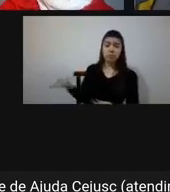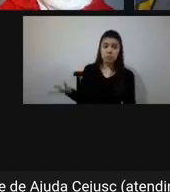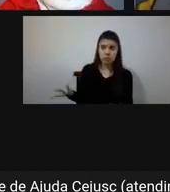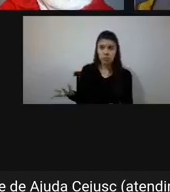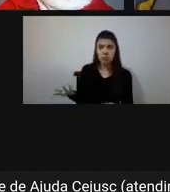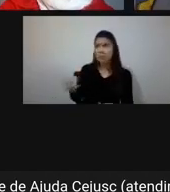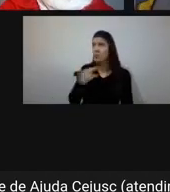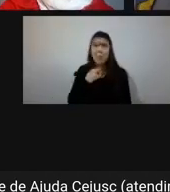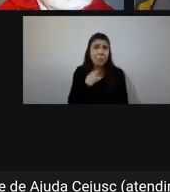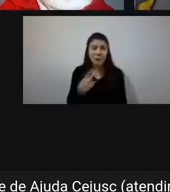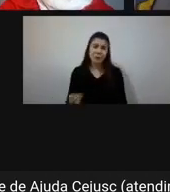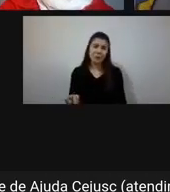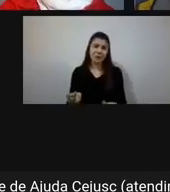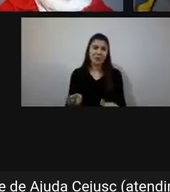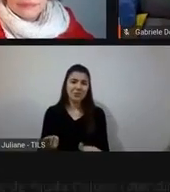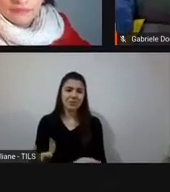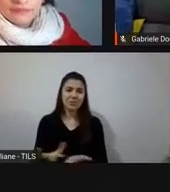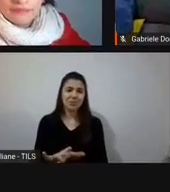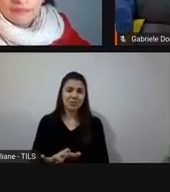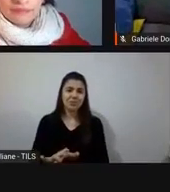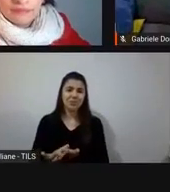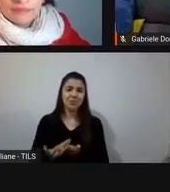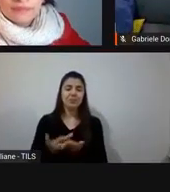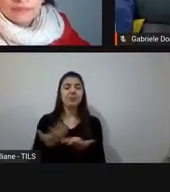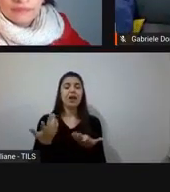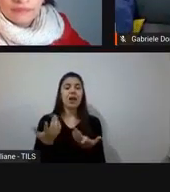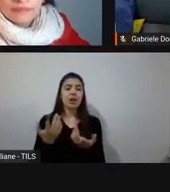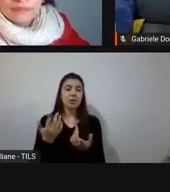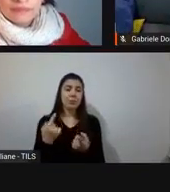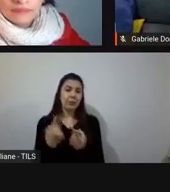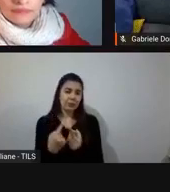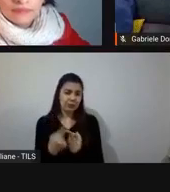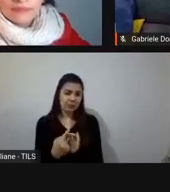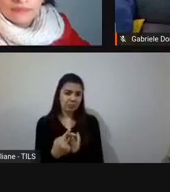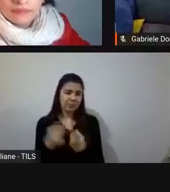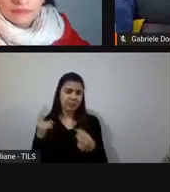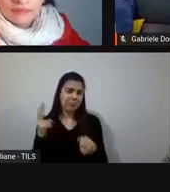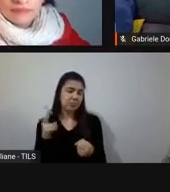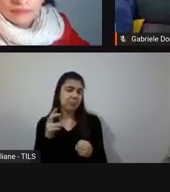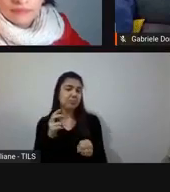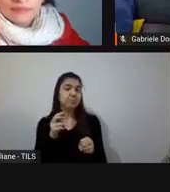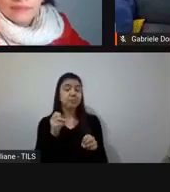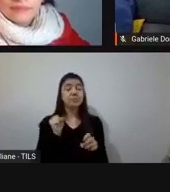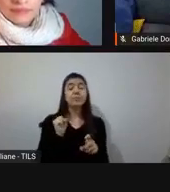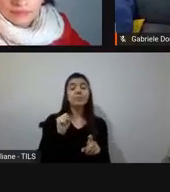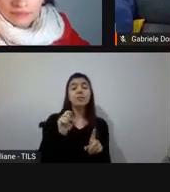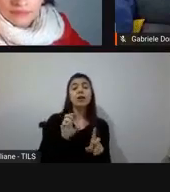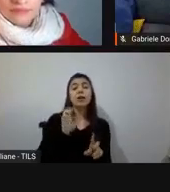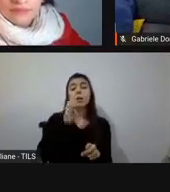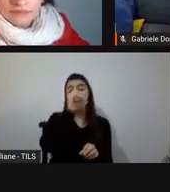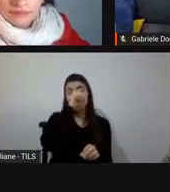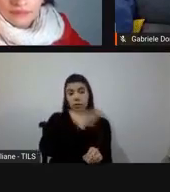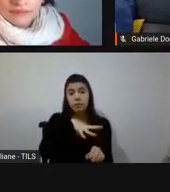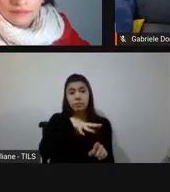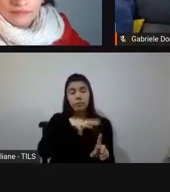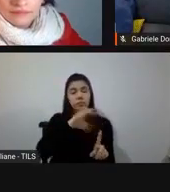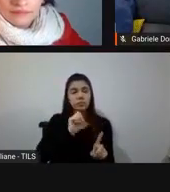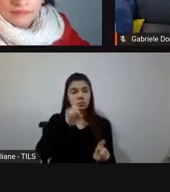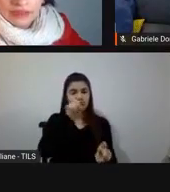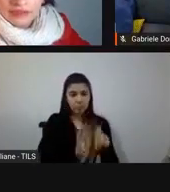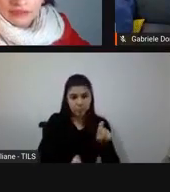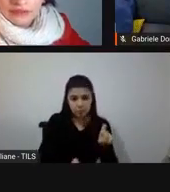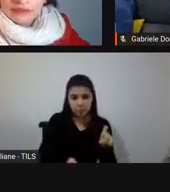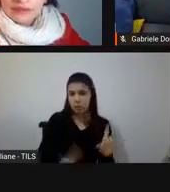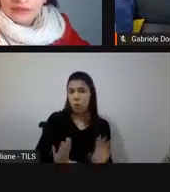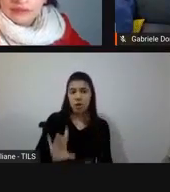repente a violência sexual, ela não é só aquela que ocorre, por exemplo, o ato sexual, né? Seja a conjunção